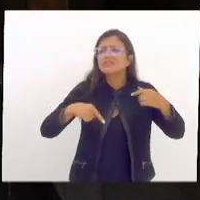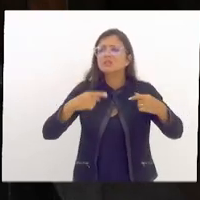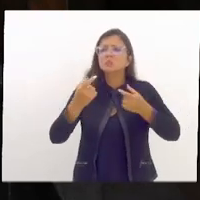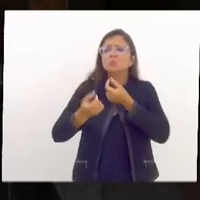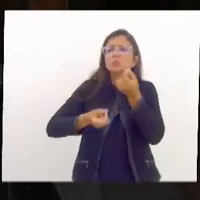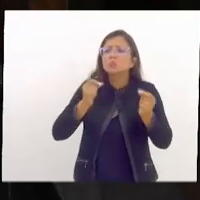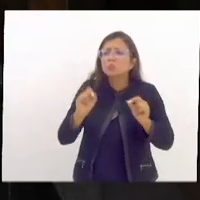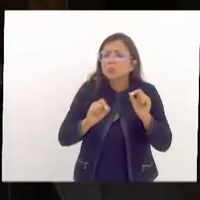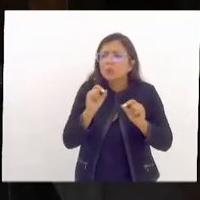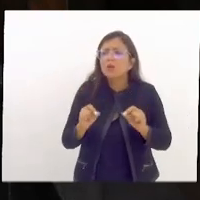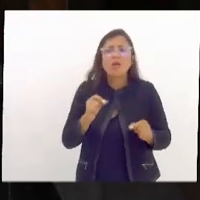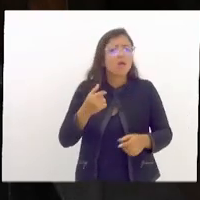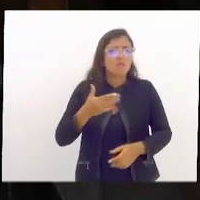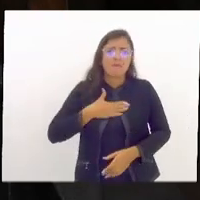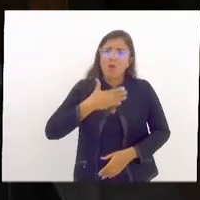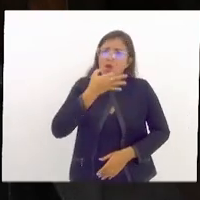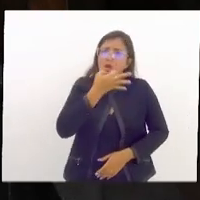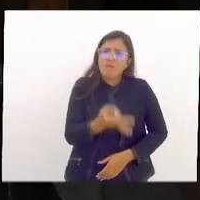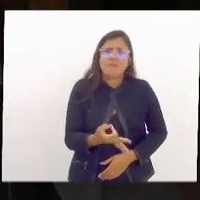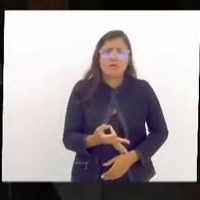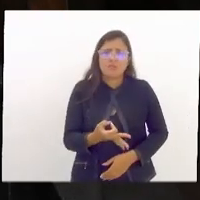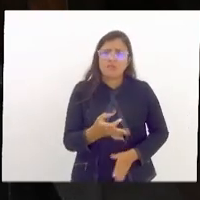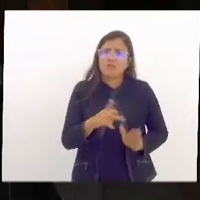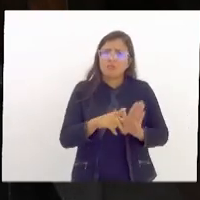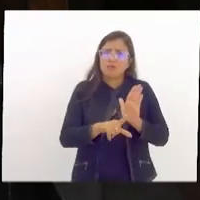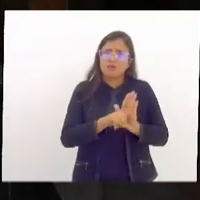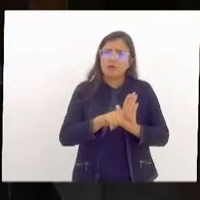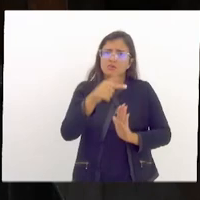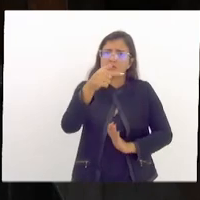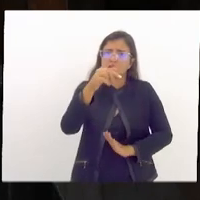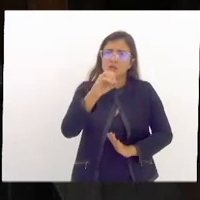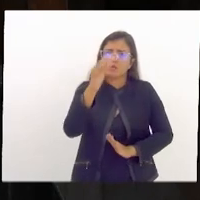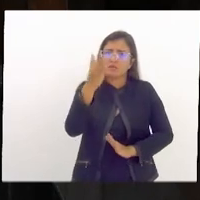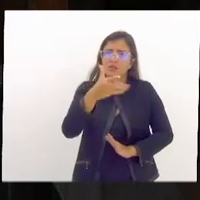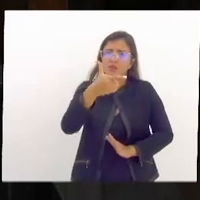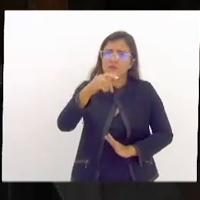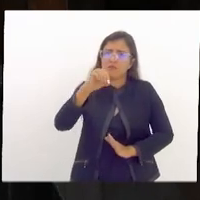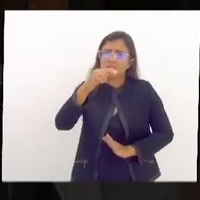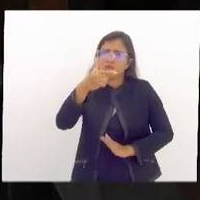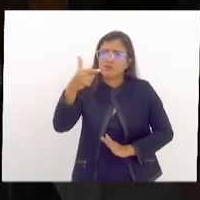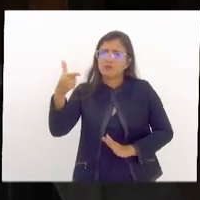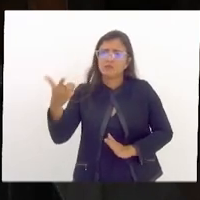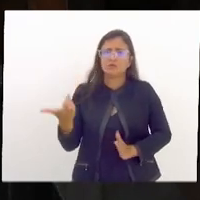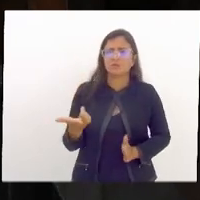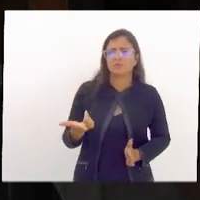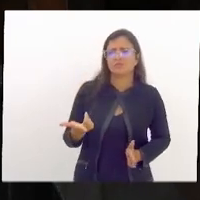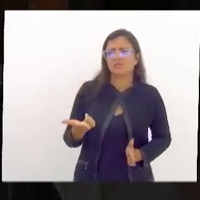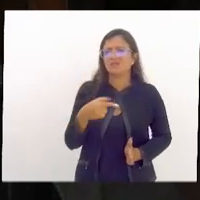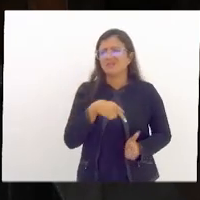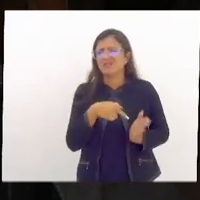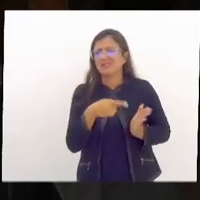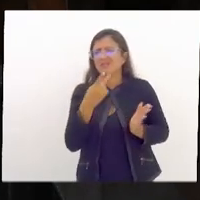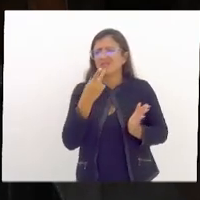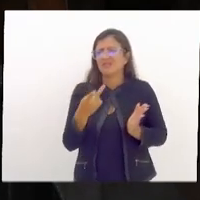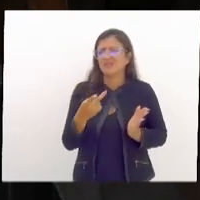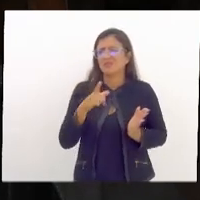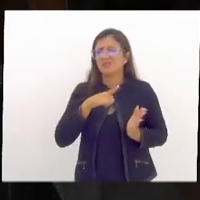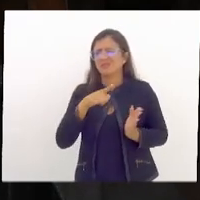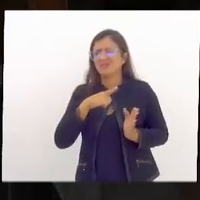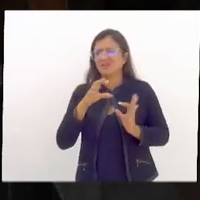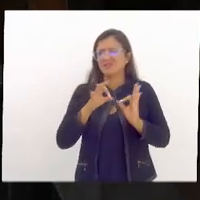esse projeto de lei complementar número 70/2022, que institui o plano